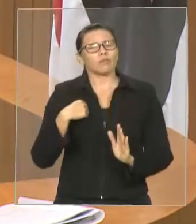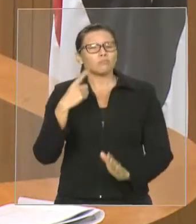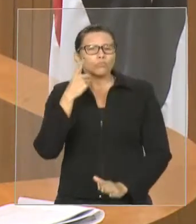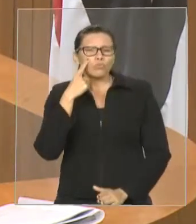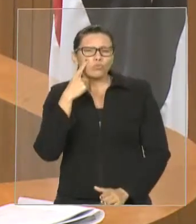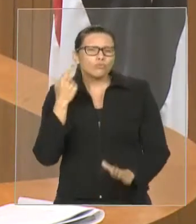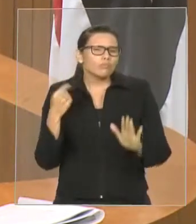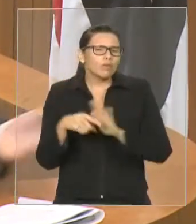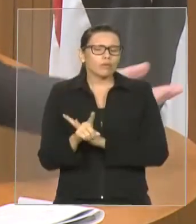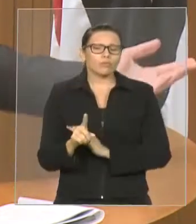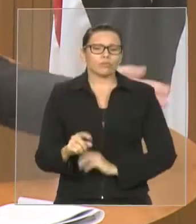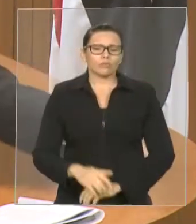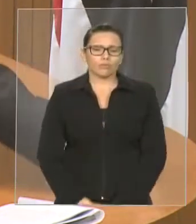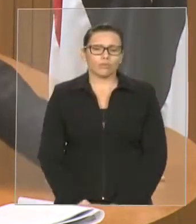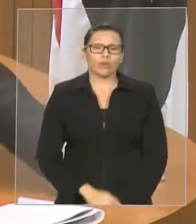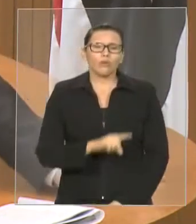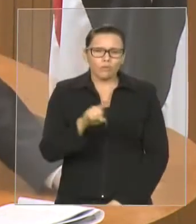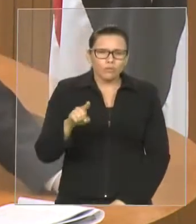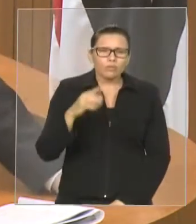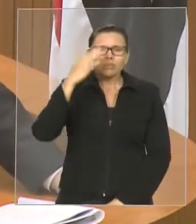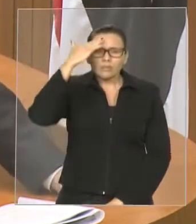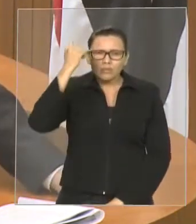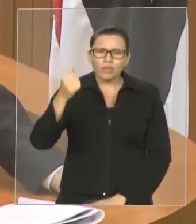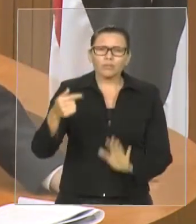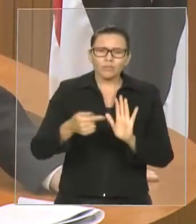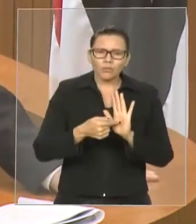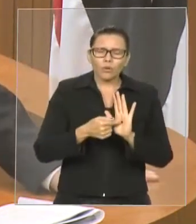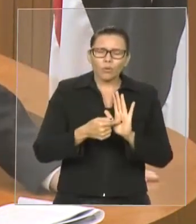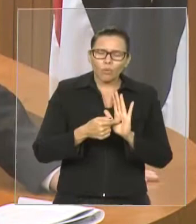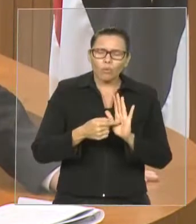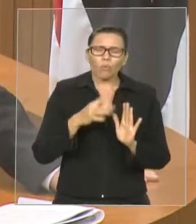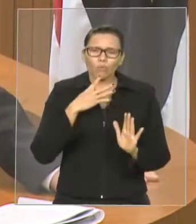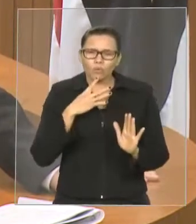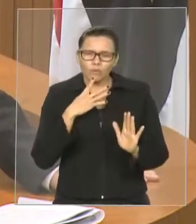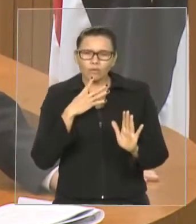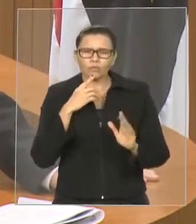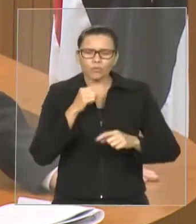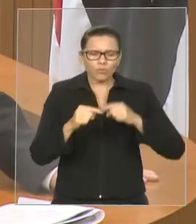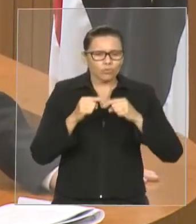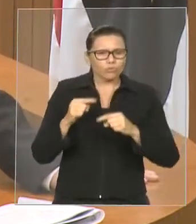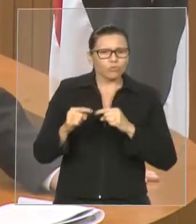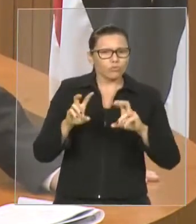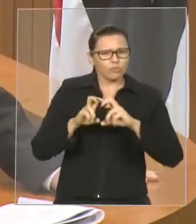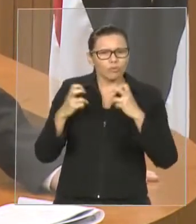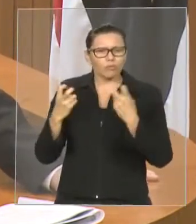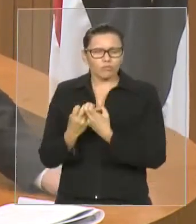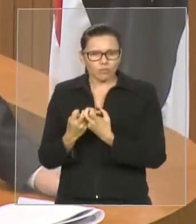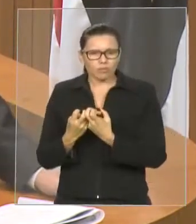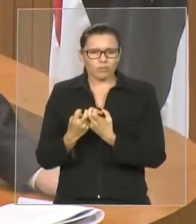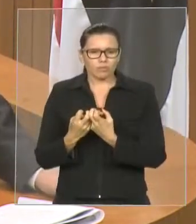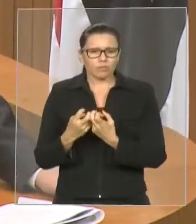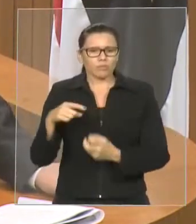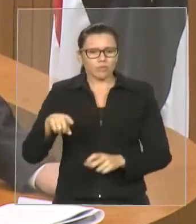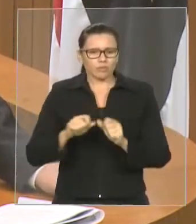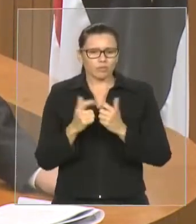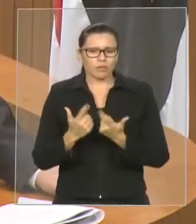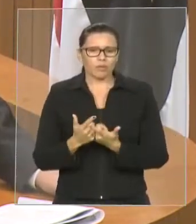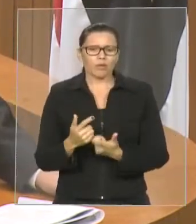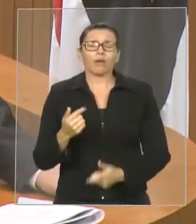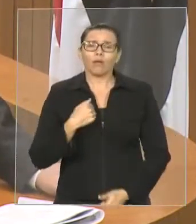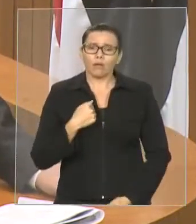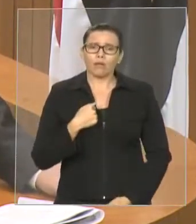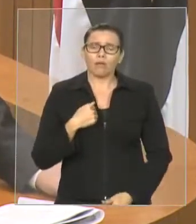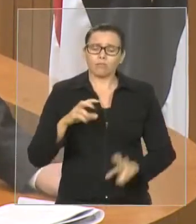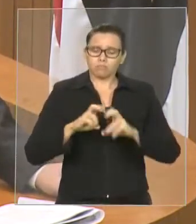Vossa Excelência discutiu essa medida provisória em alguma comissão dessa casa? Eu ainda tive a oportunidade de discutir, porque eu sou membro da CCJ, que é o